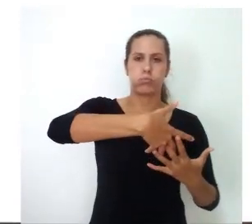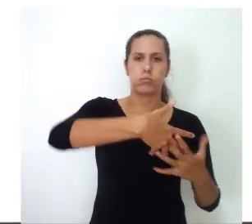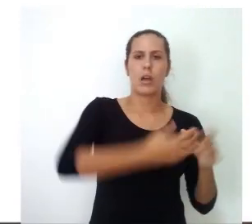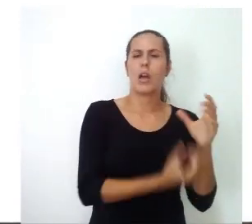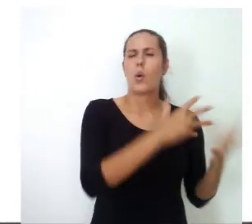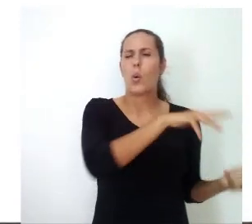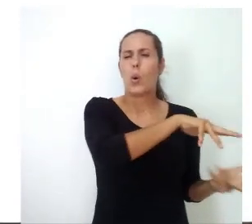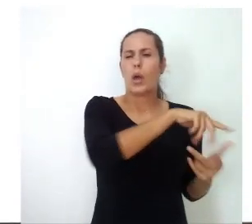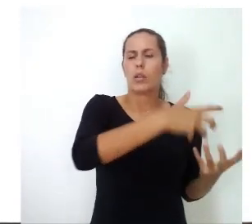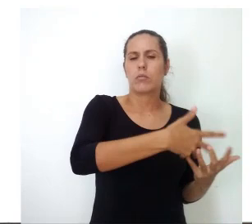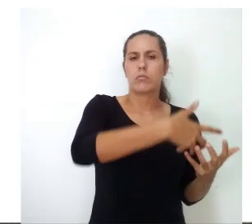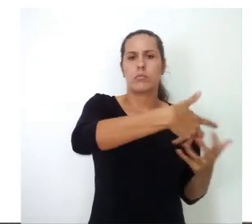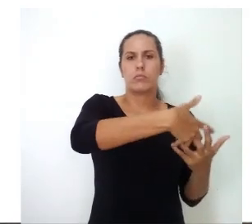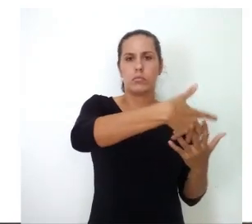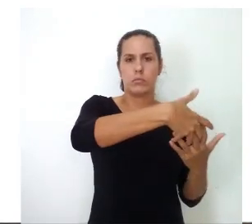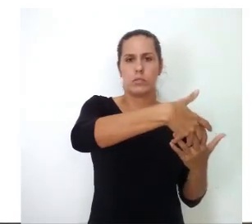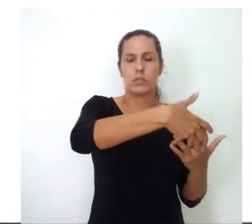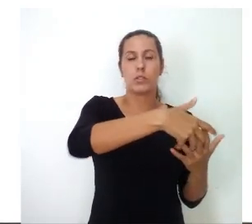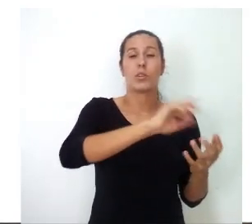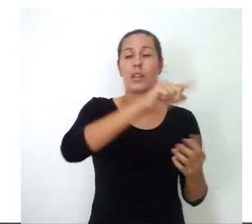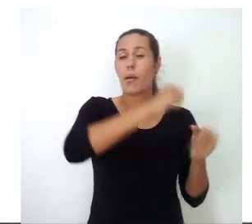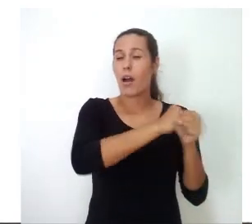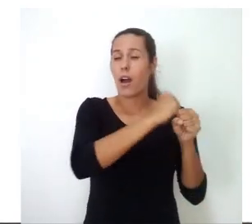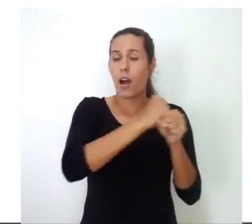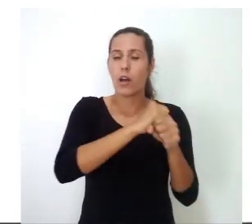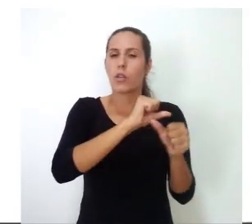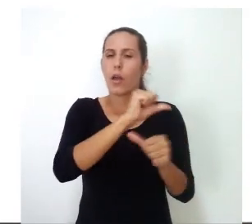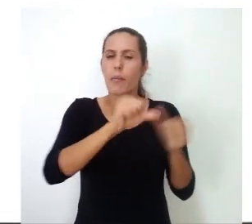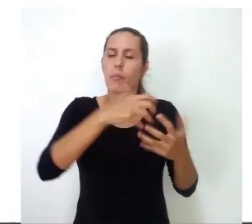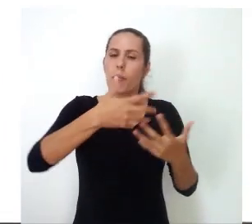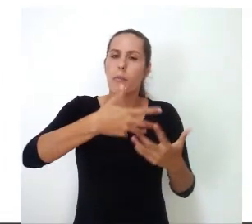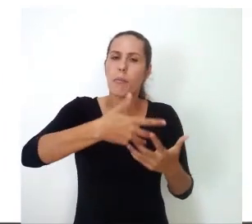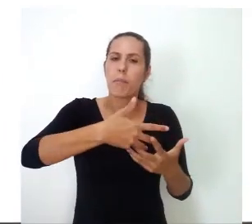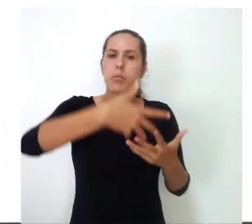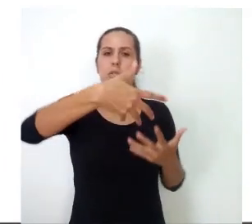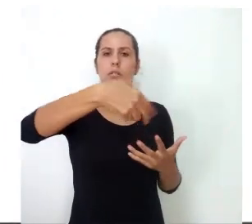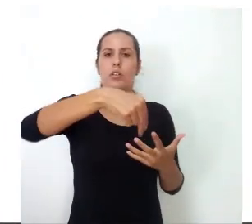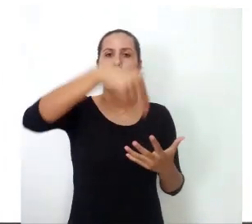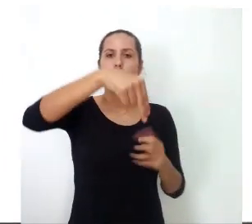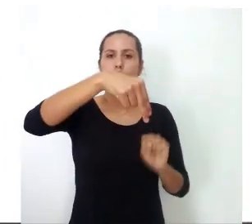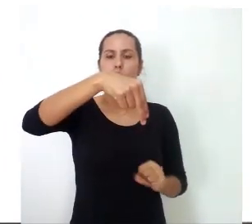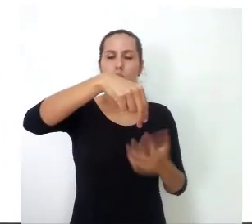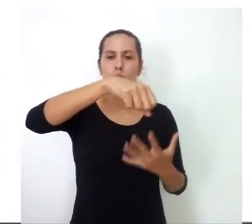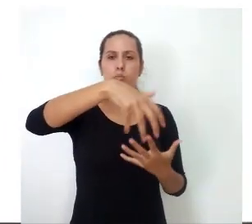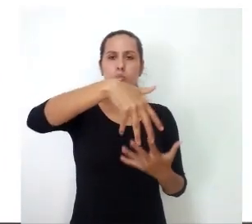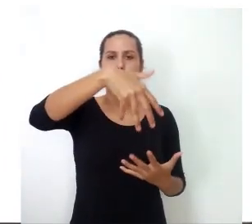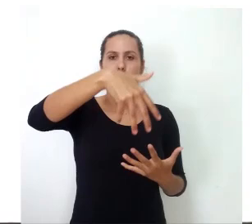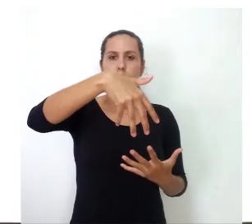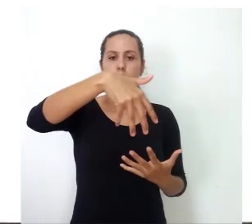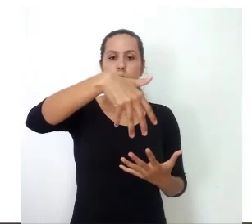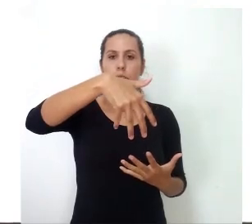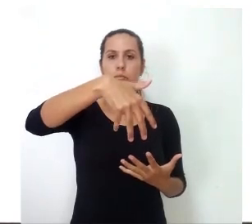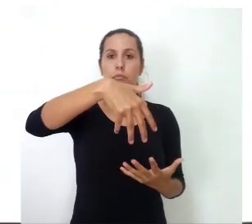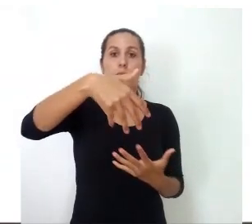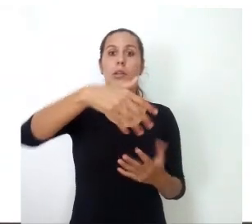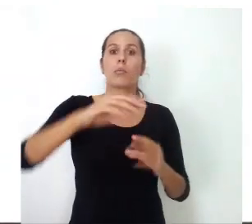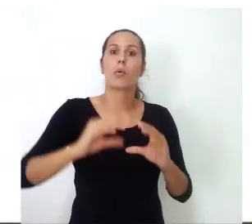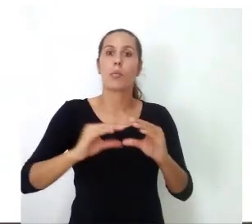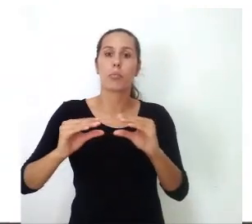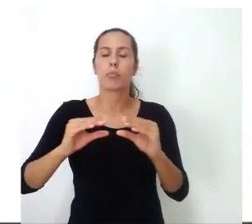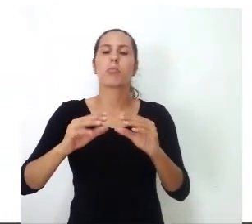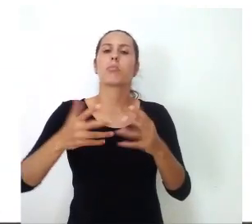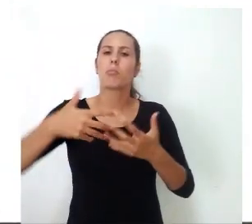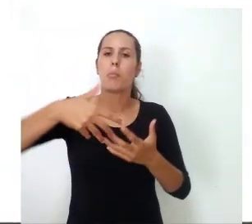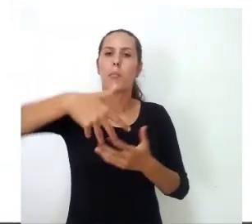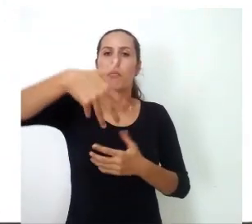a princípio. Depois, formaram-se 2 continentes. E em seguida, na conjuntura atual, esses